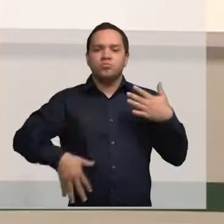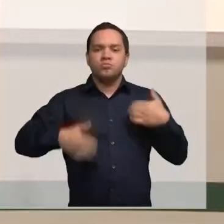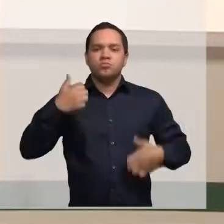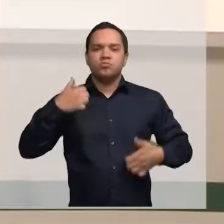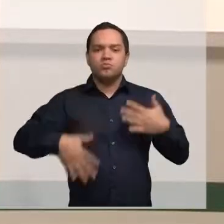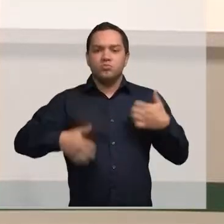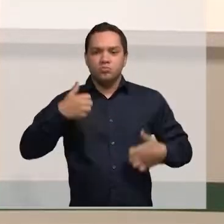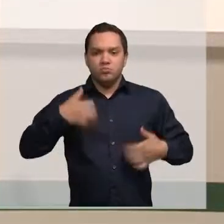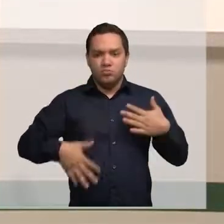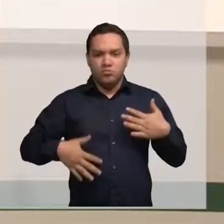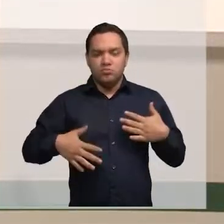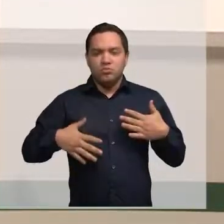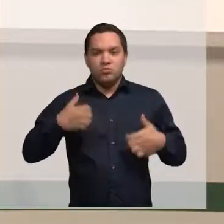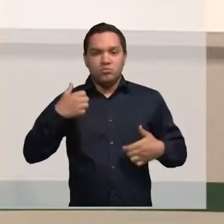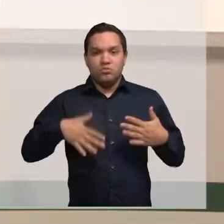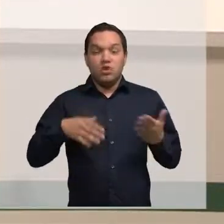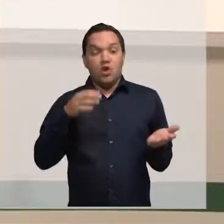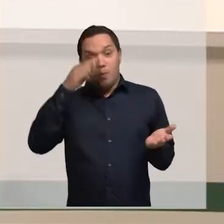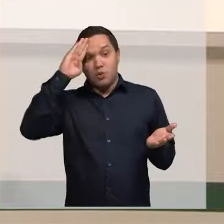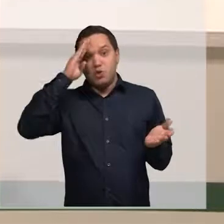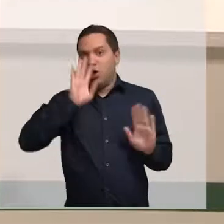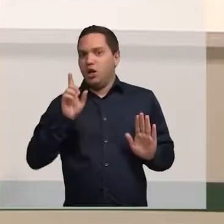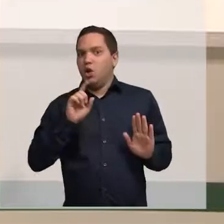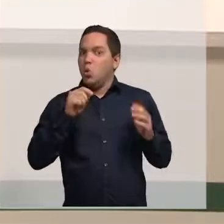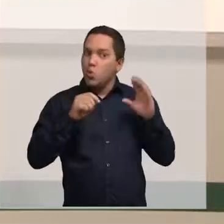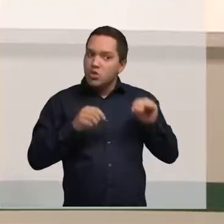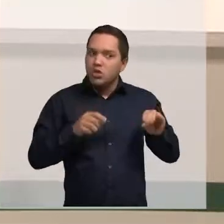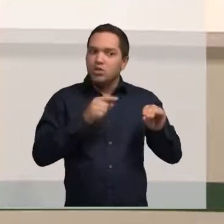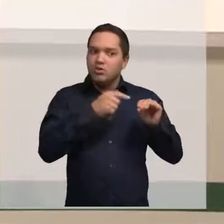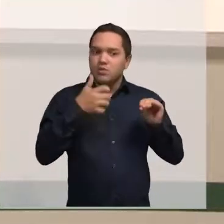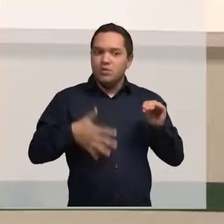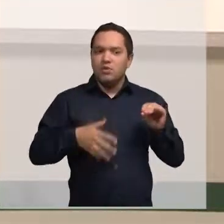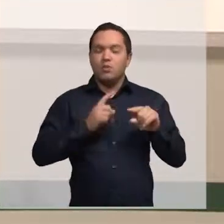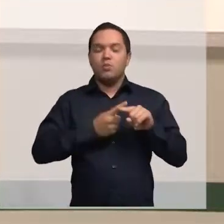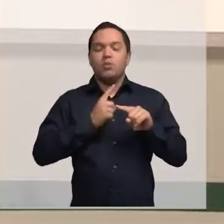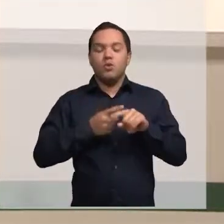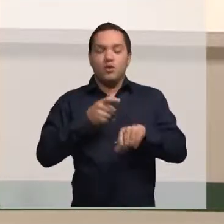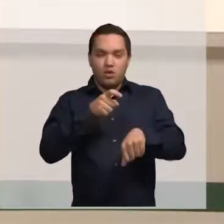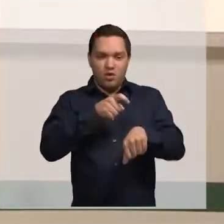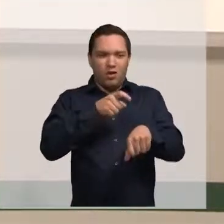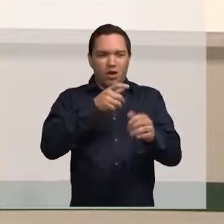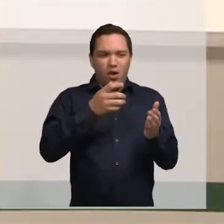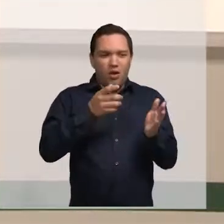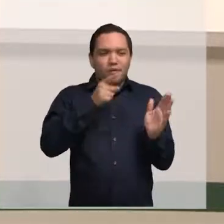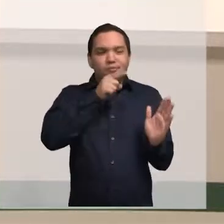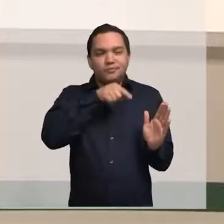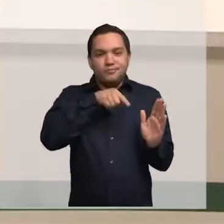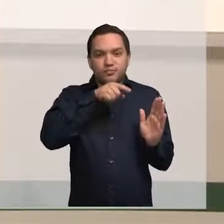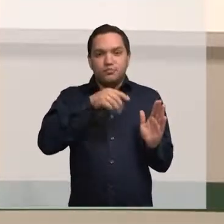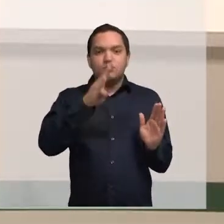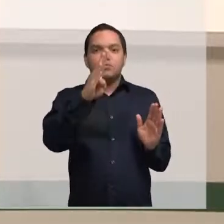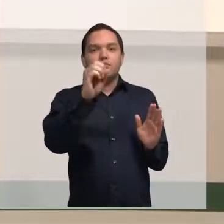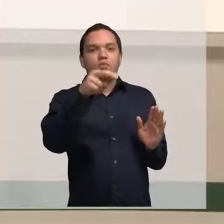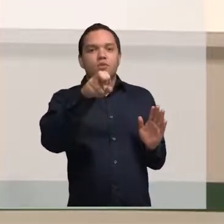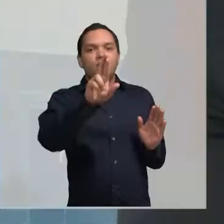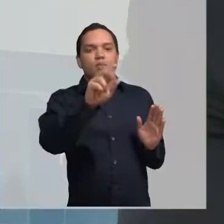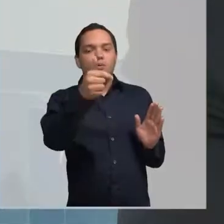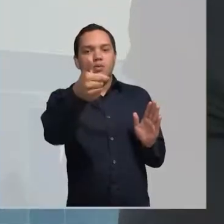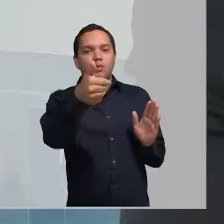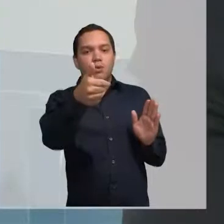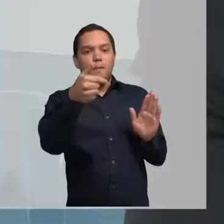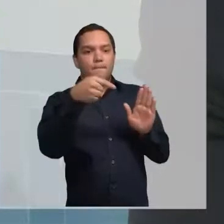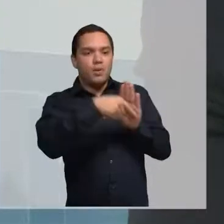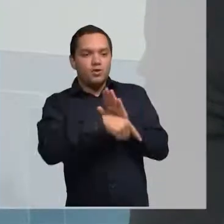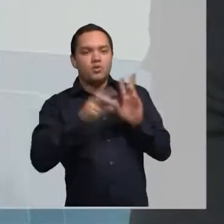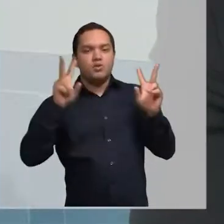estou no Ciro ainda, por isso que eu não estou falando do Bolsonaro. Vai falar do Bolsonaro. Teve um momento em que o Bonner questionou a história do